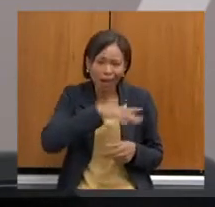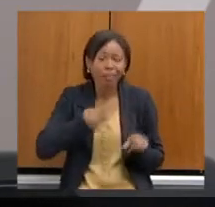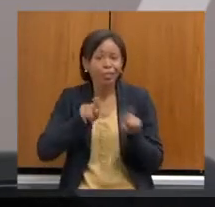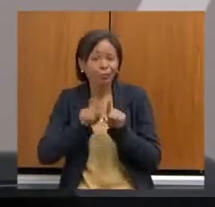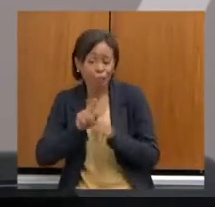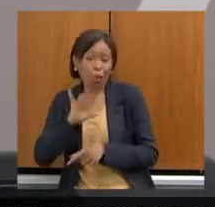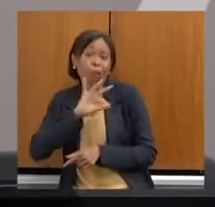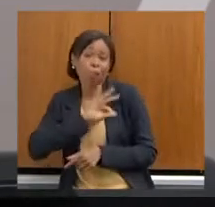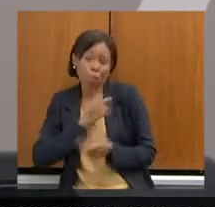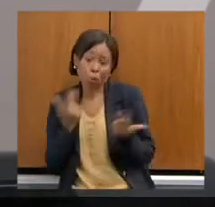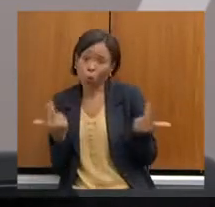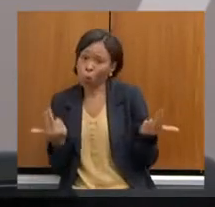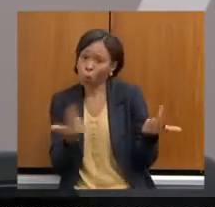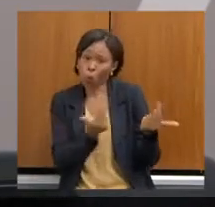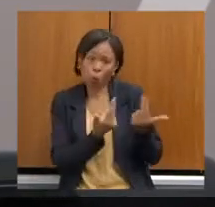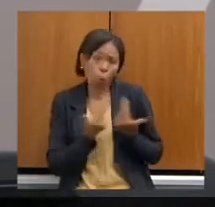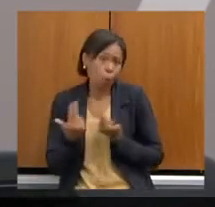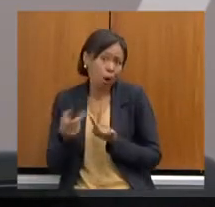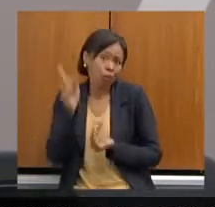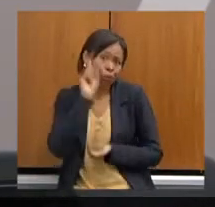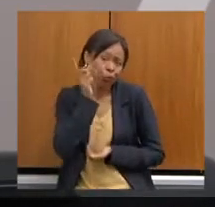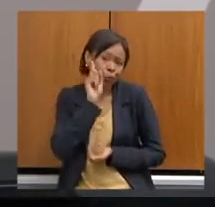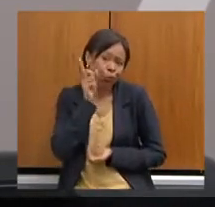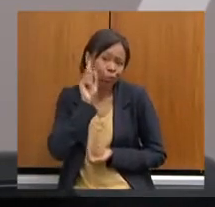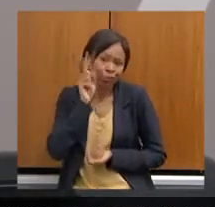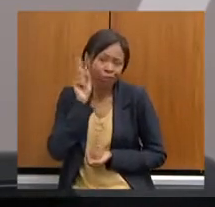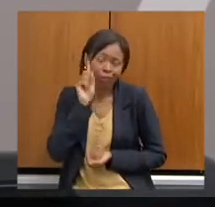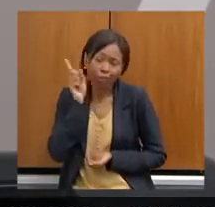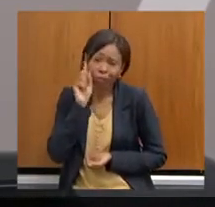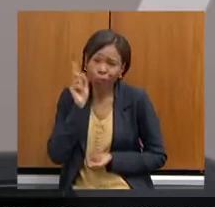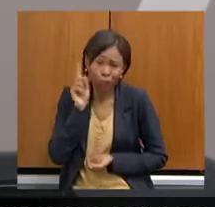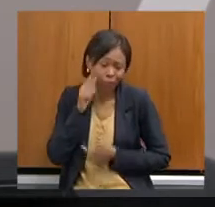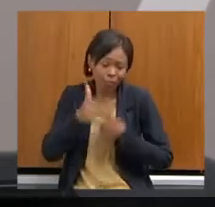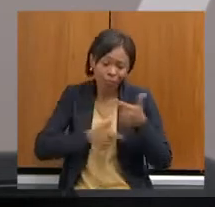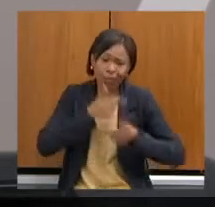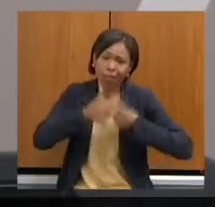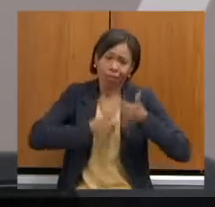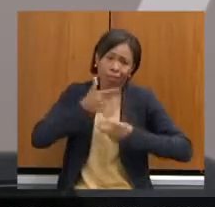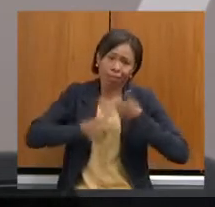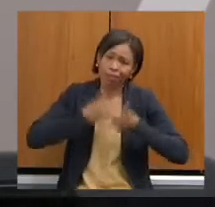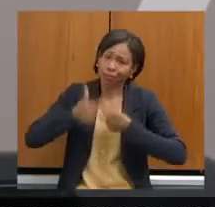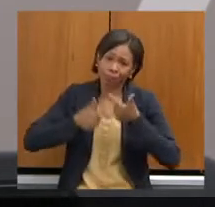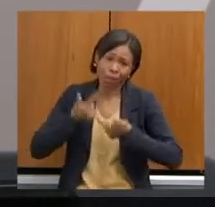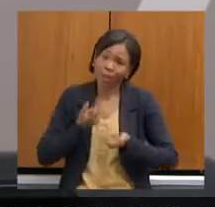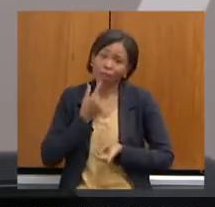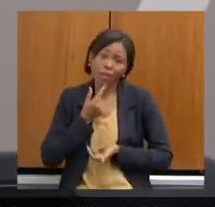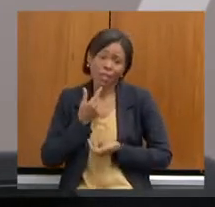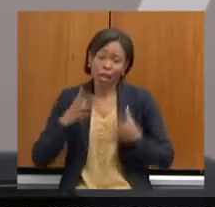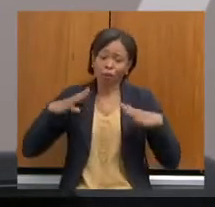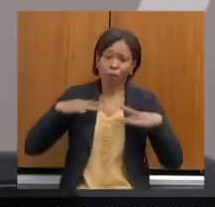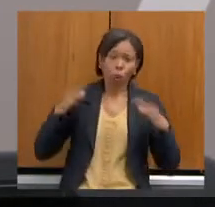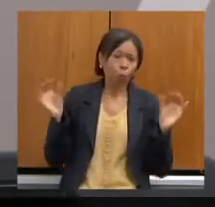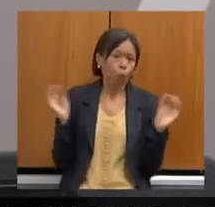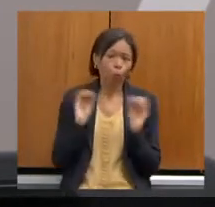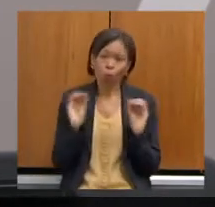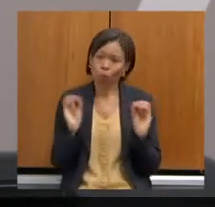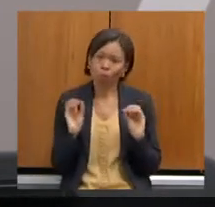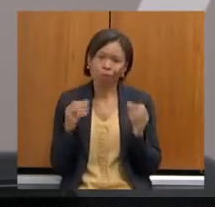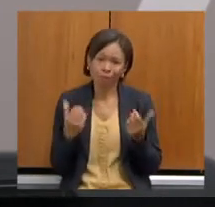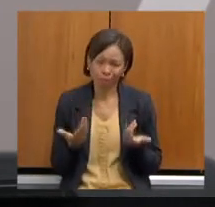ele não tem sábado não tem domingo não tem sexta-feira da paixão não tem nada então a gente pensar nessa